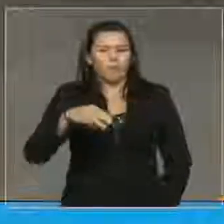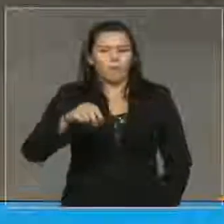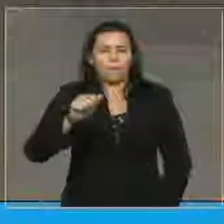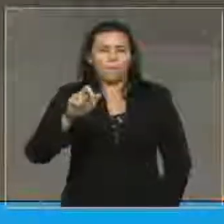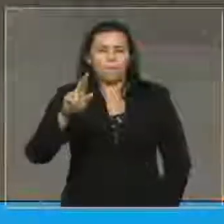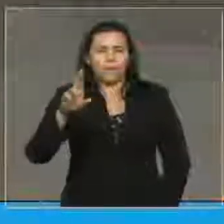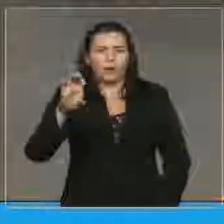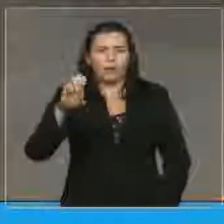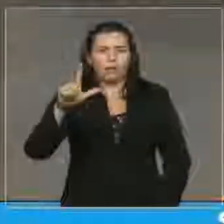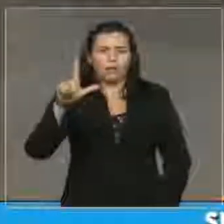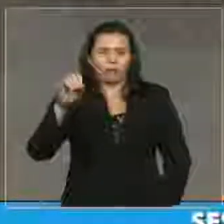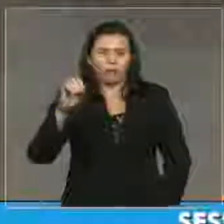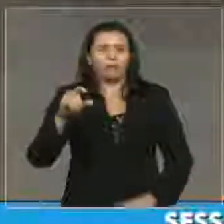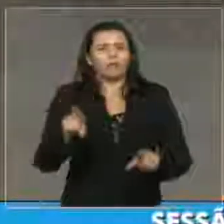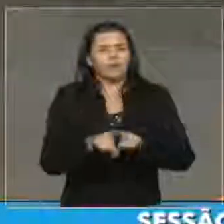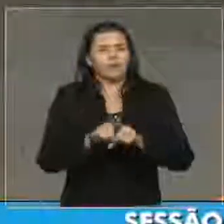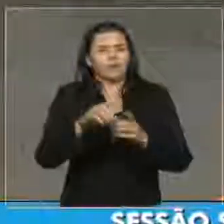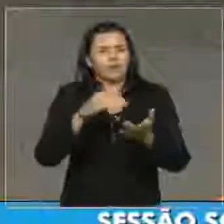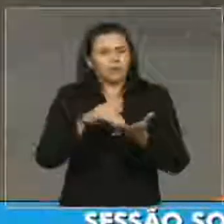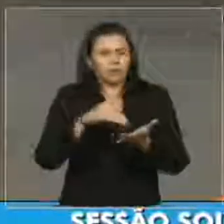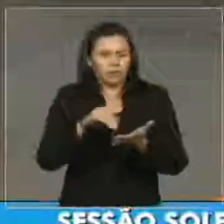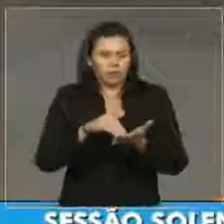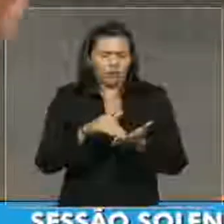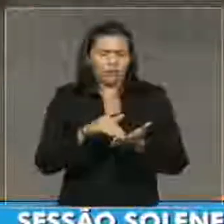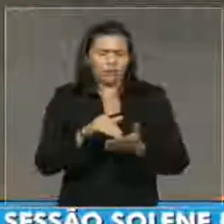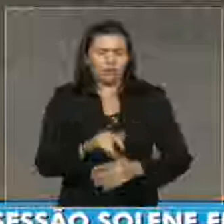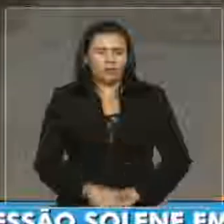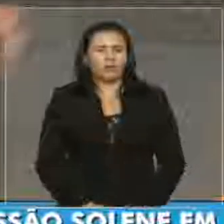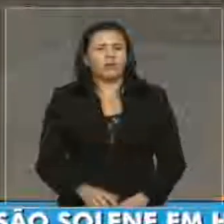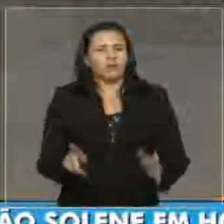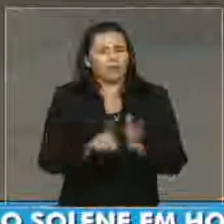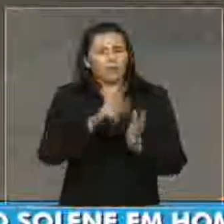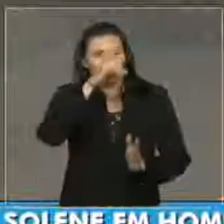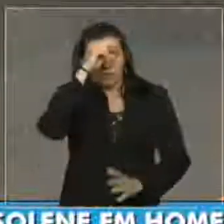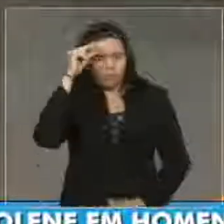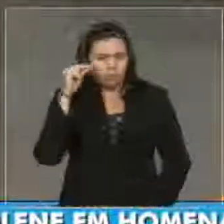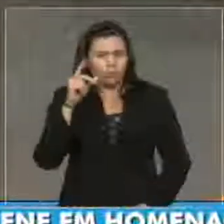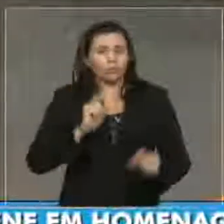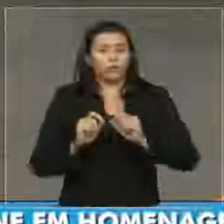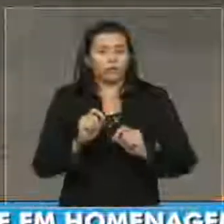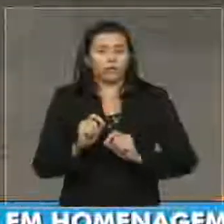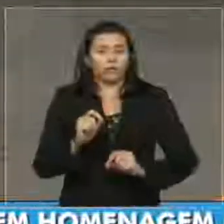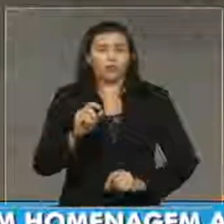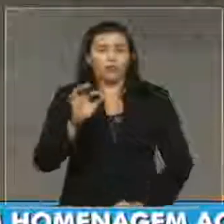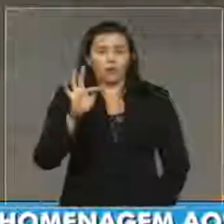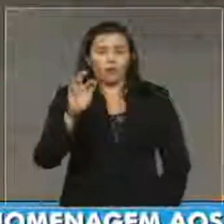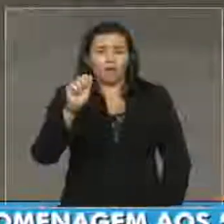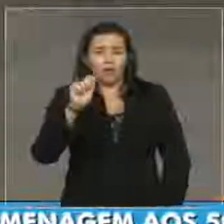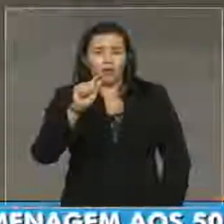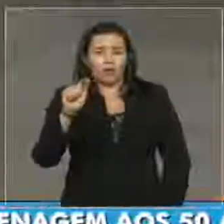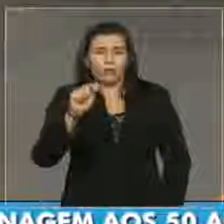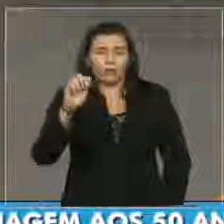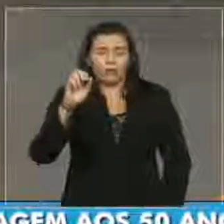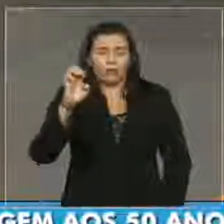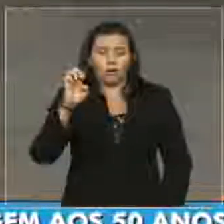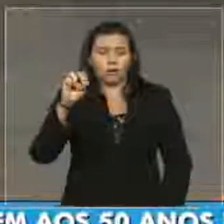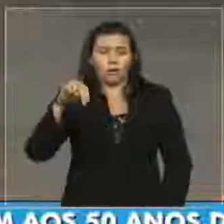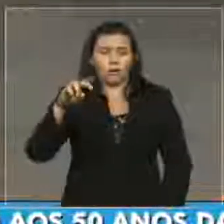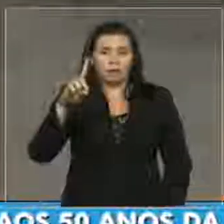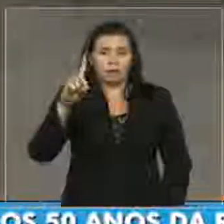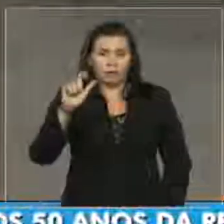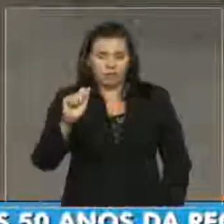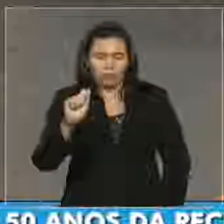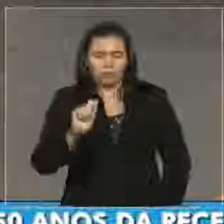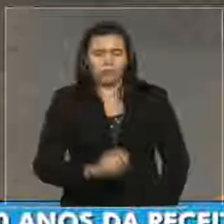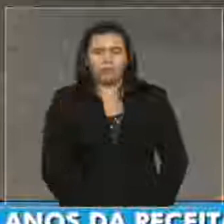a Secretaria Municipal de Fazenda e a própria Receita Federal, para que venham a dar dinâmica nesse